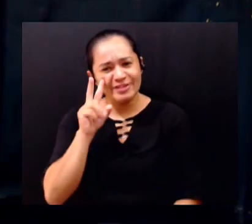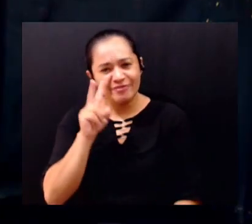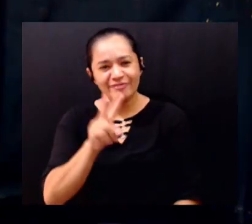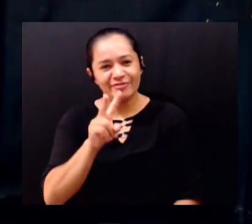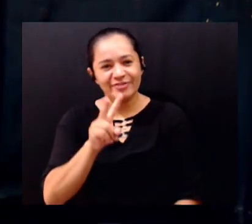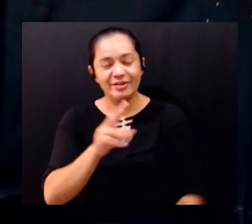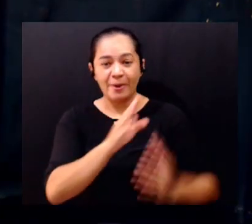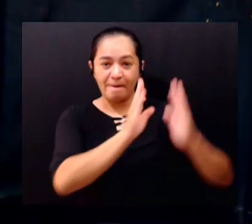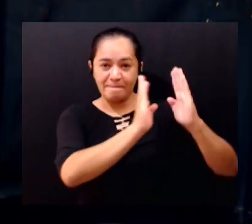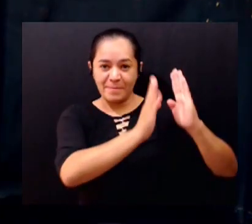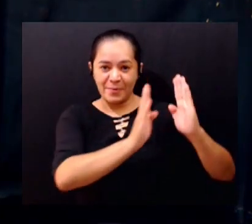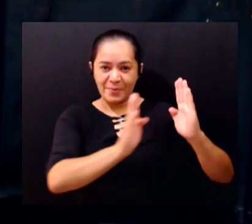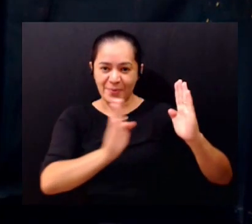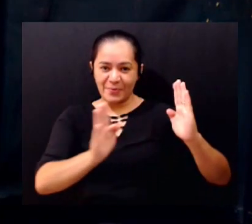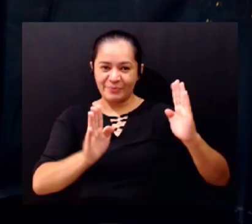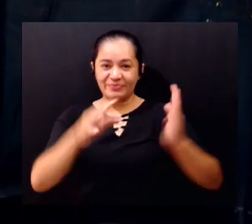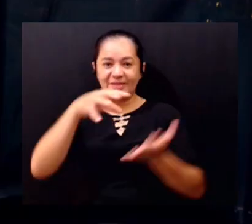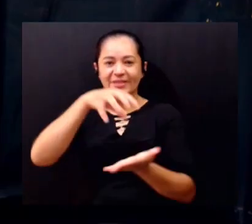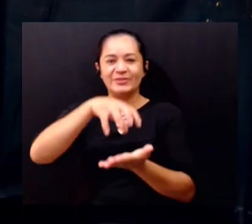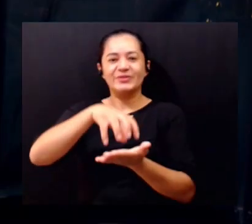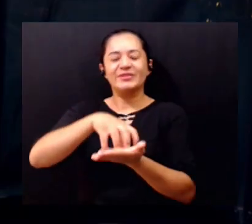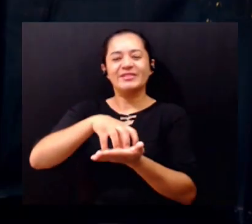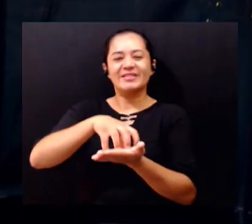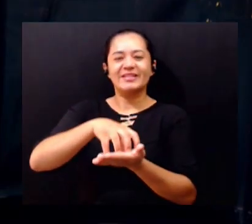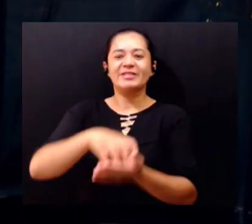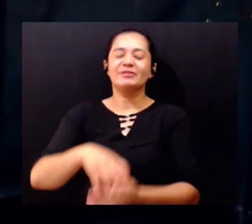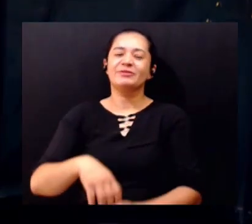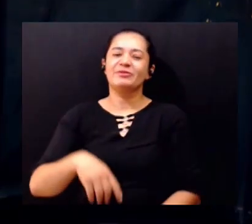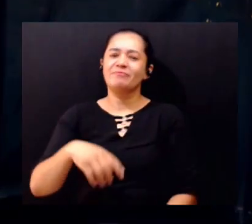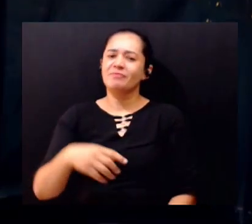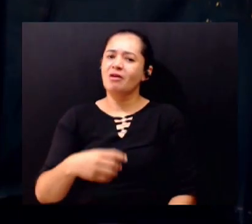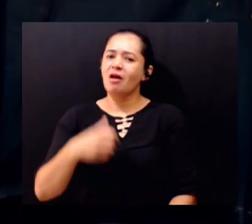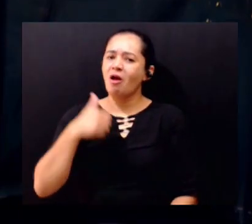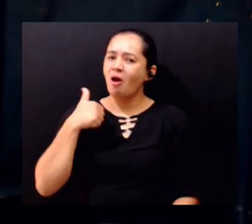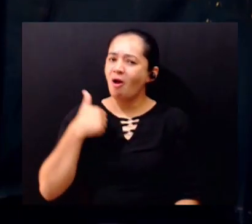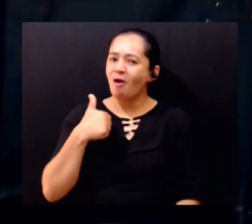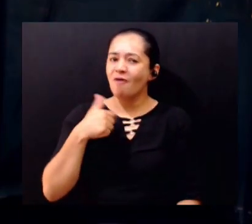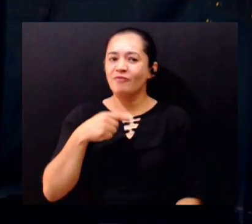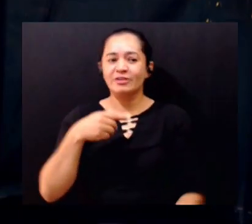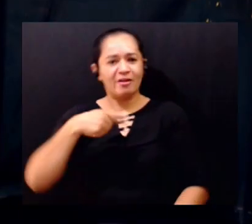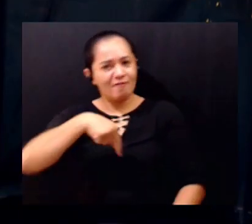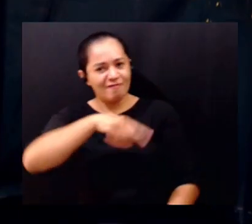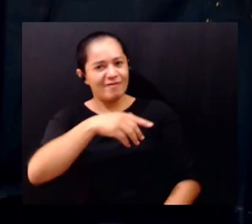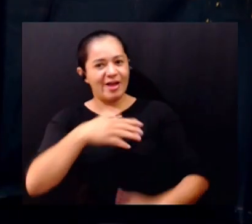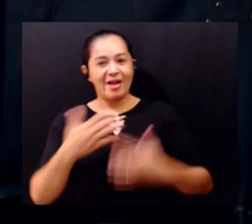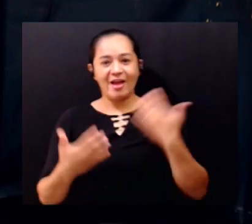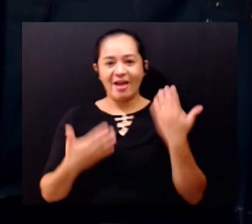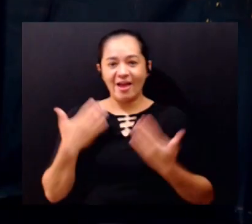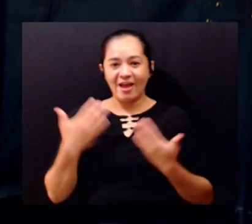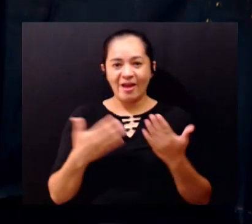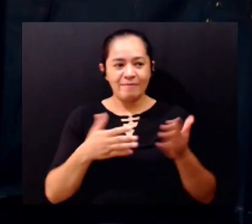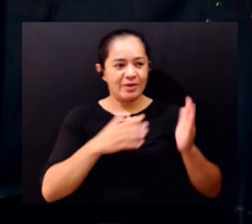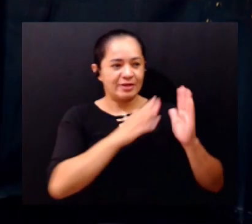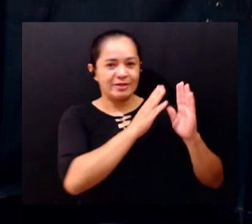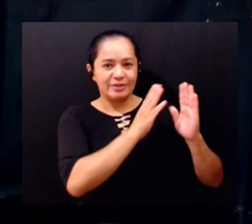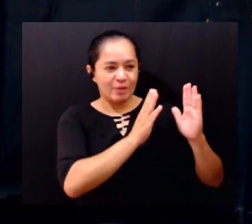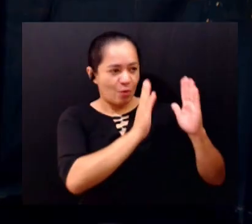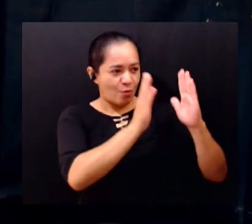Campinas, no centro da cidade, vale a pena você dar uma passeadinha pelos corredores e se